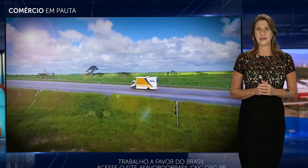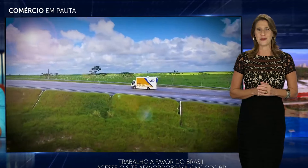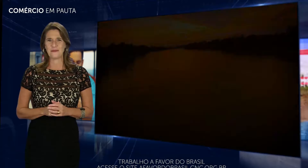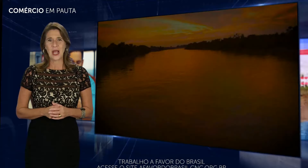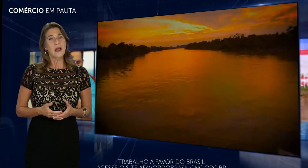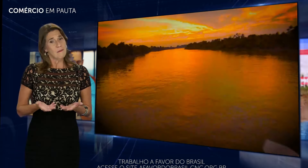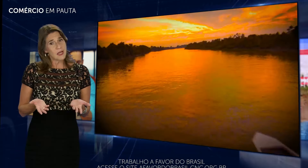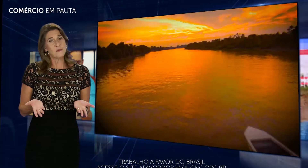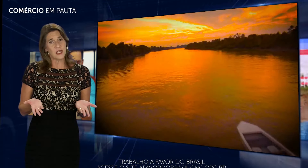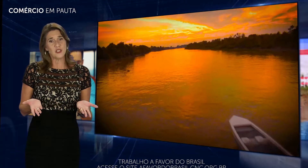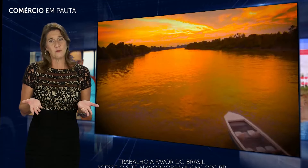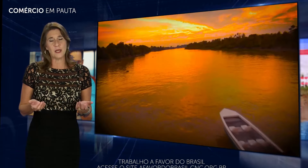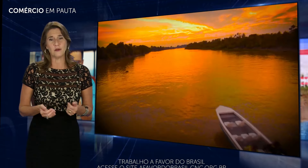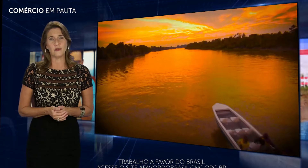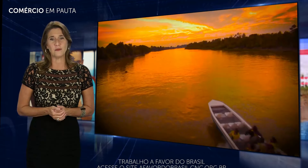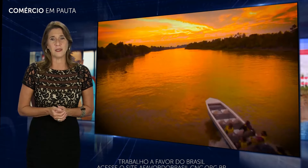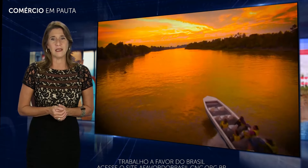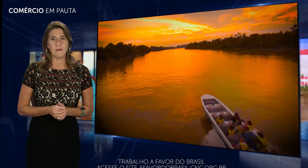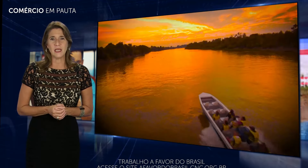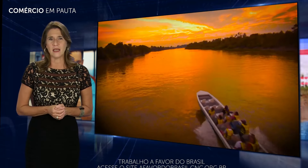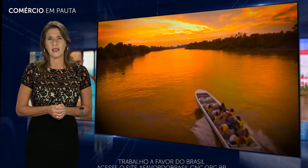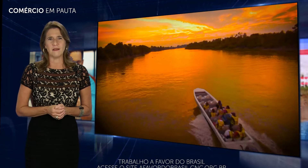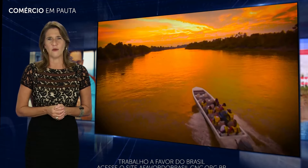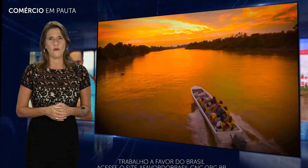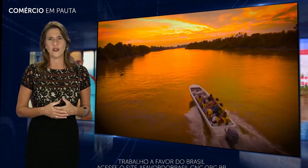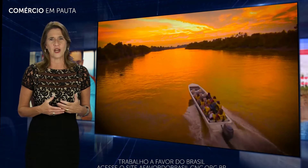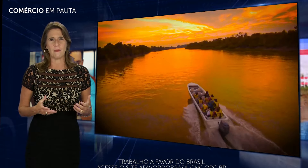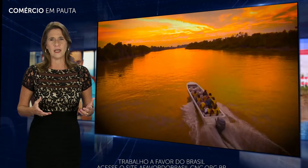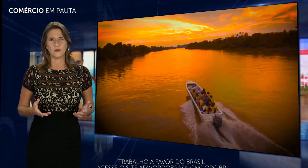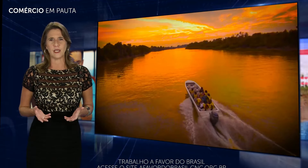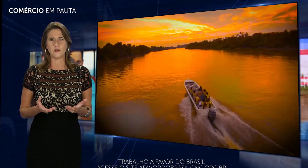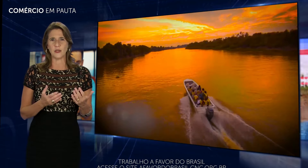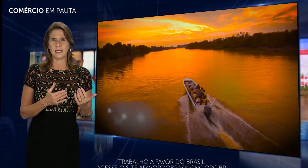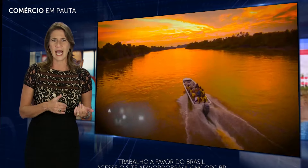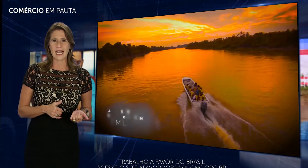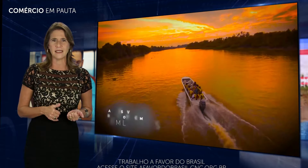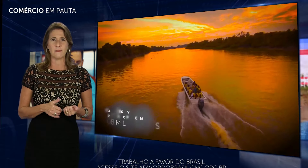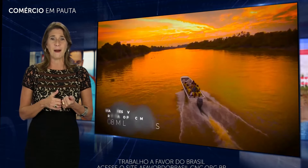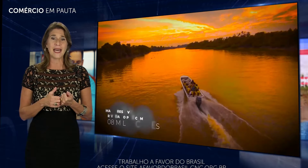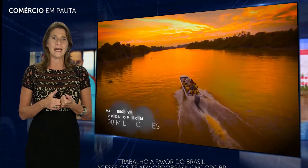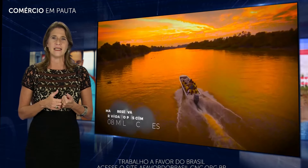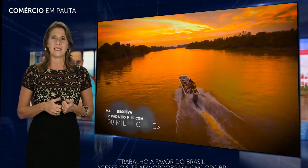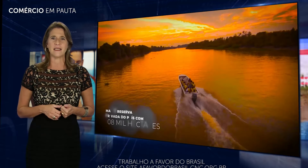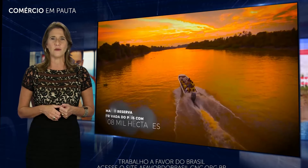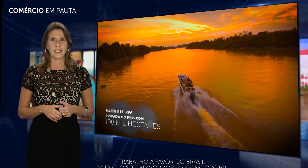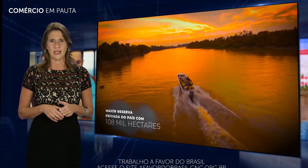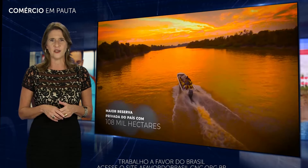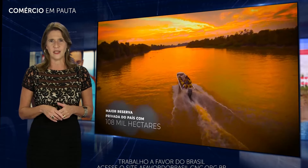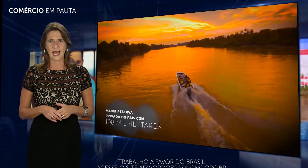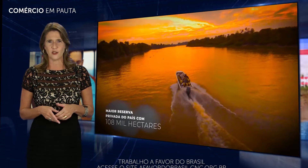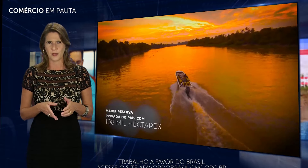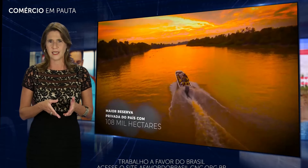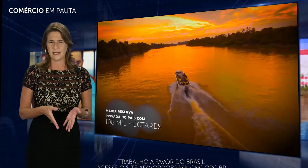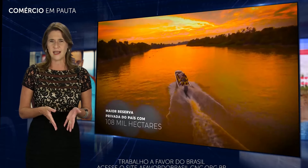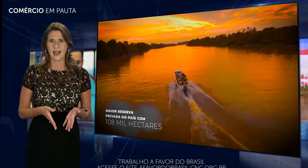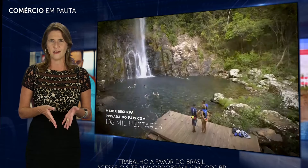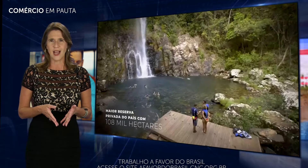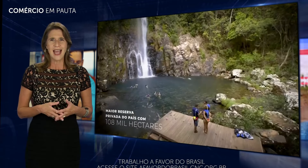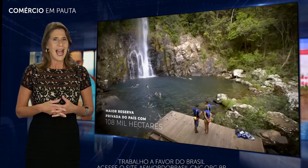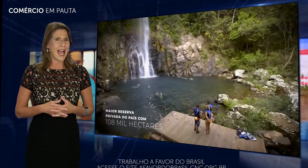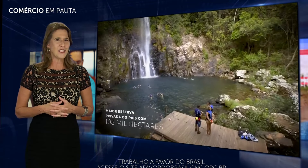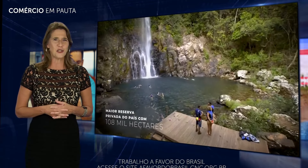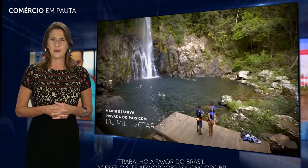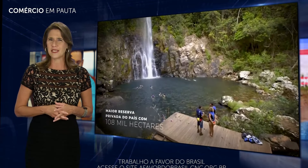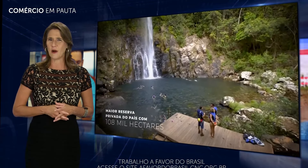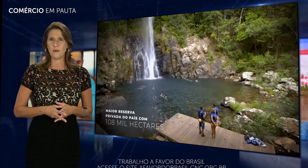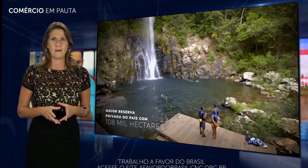o país. Mesmo neste período de pandemia que levou ao fechamento das unidades e paralisação das atividades presenciais,